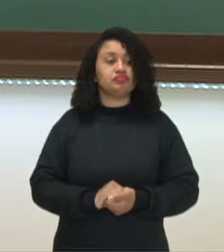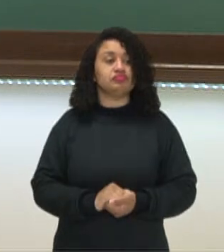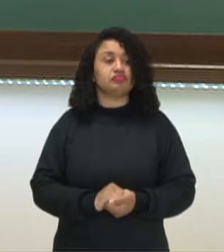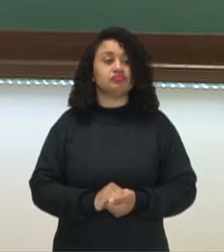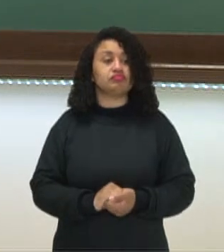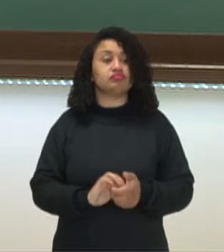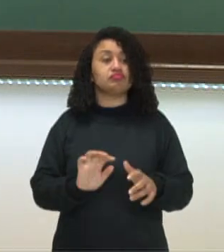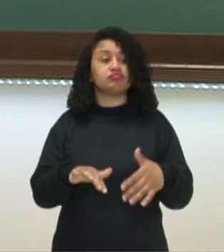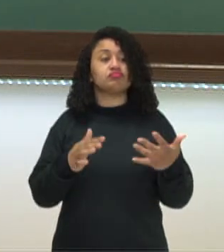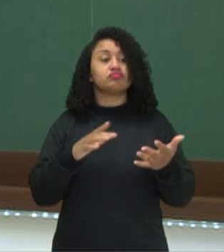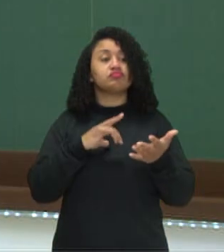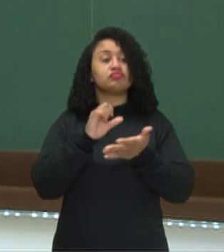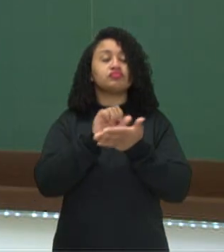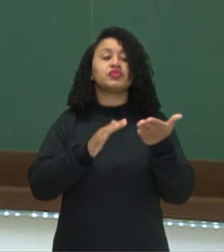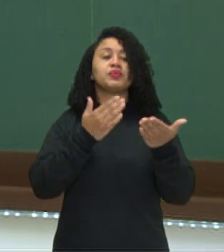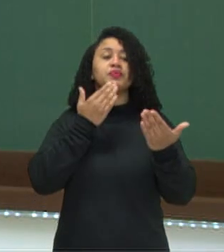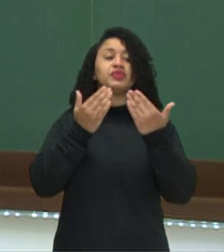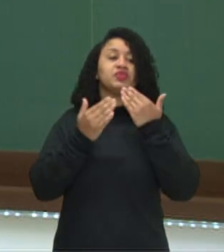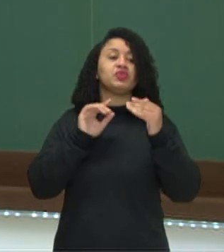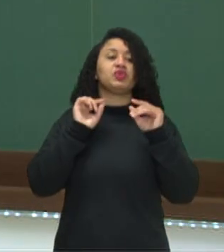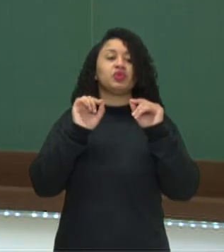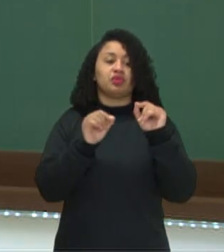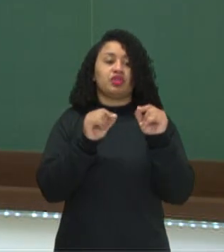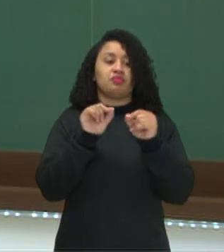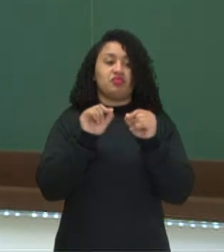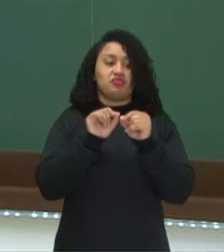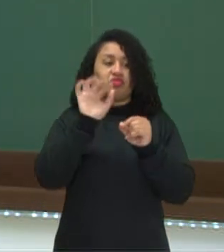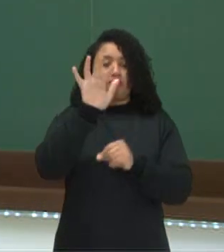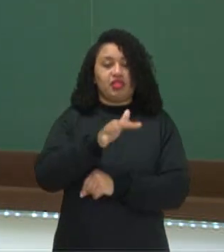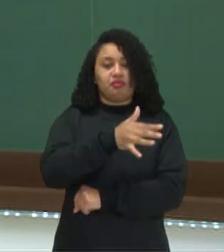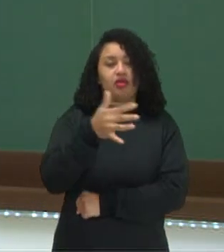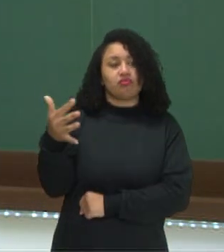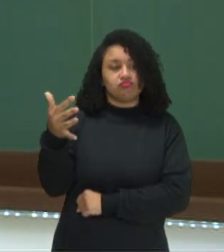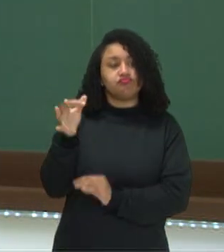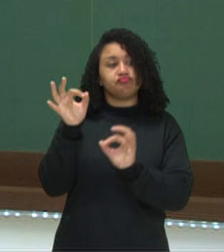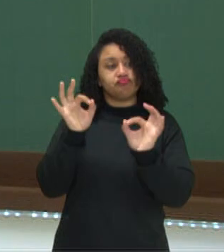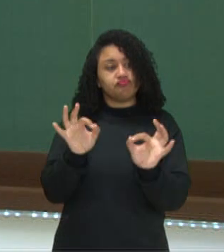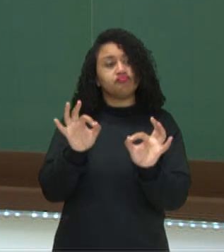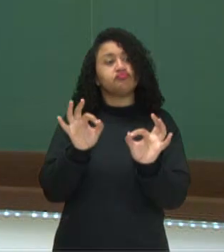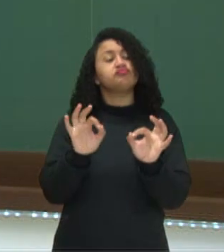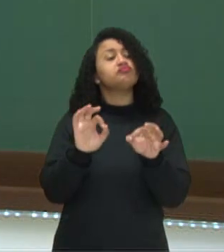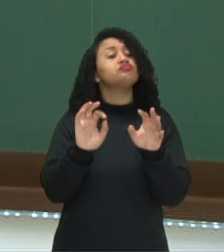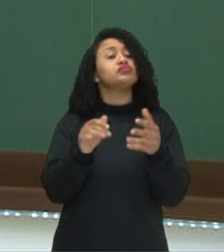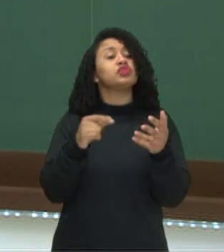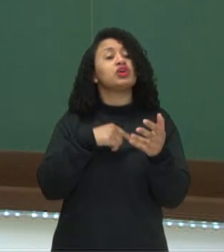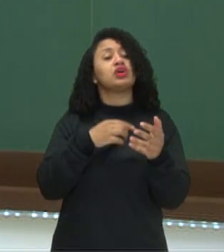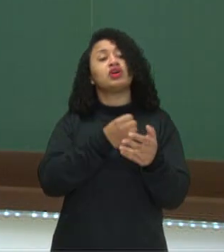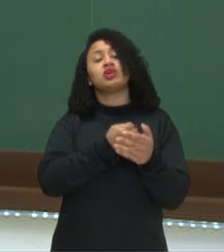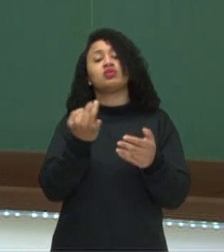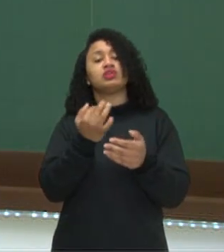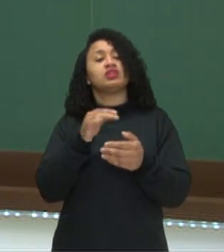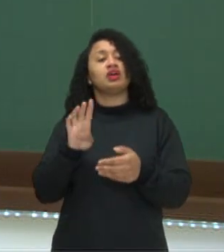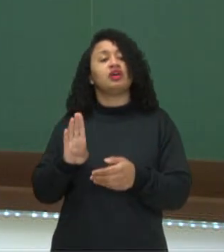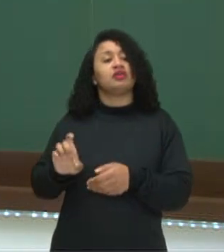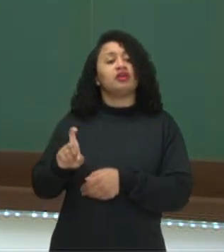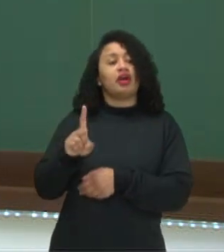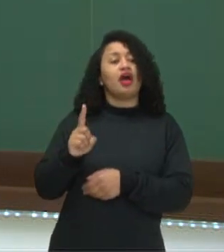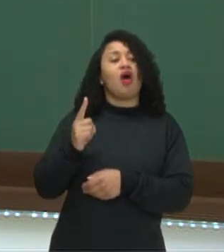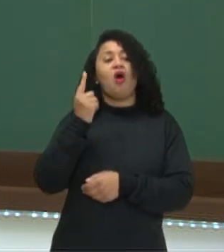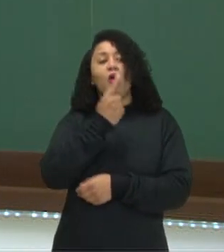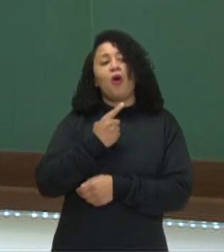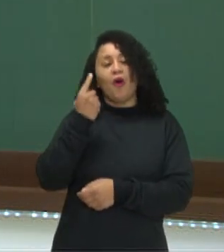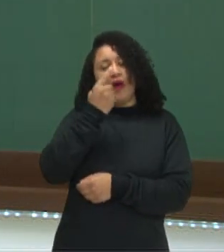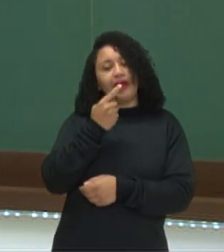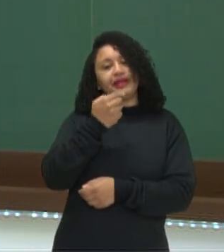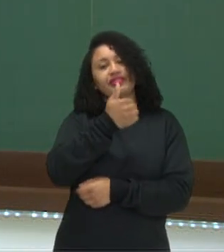Então aqui, pessoal, o exercício pedia para a gente montar uma tabela com o número de bactérias nas 10 primeiras